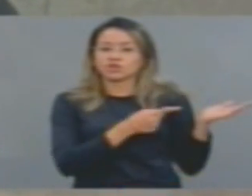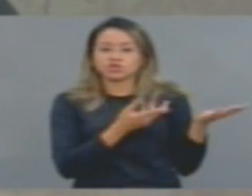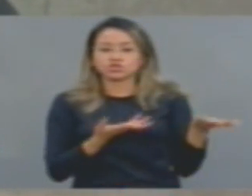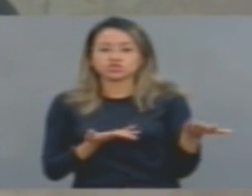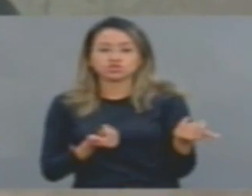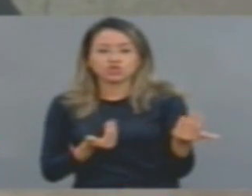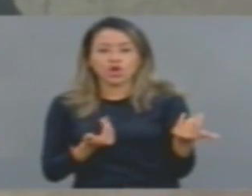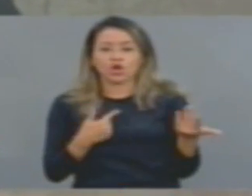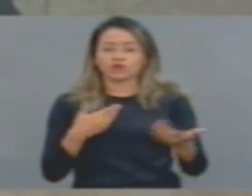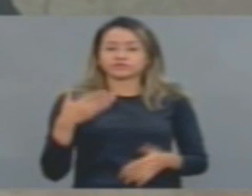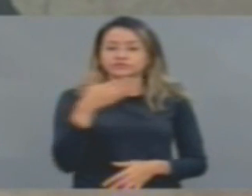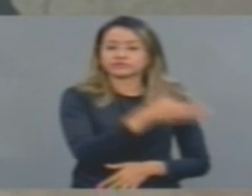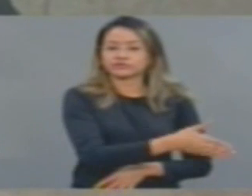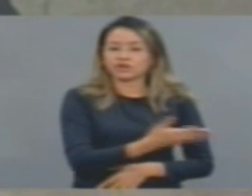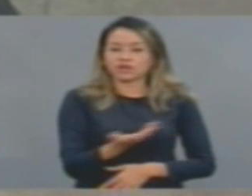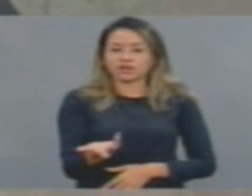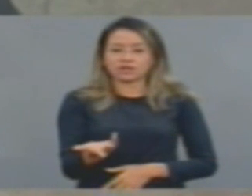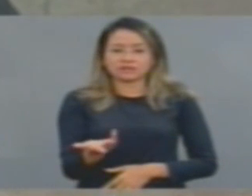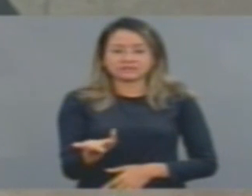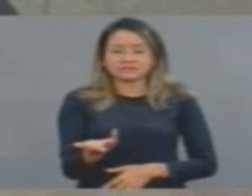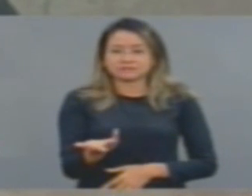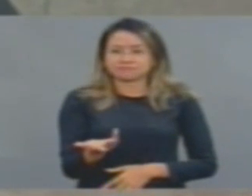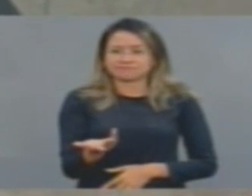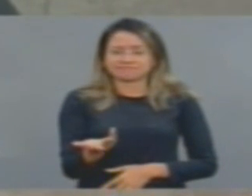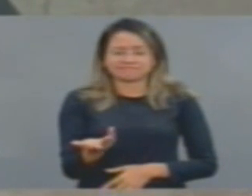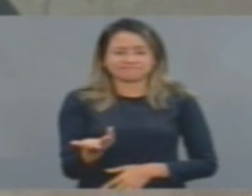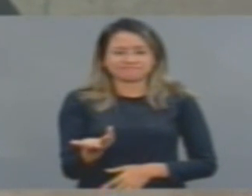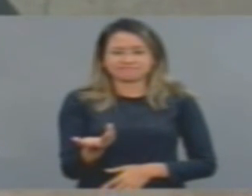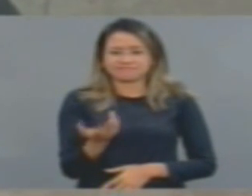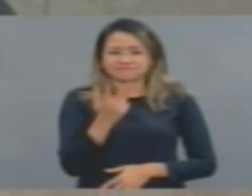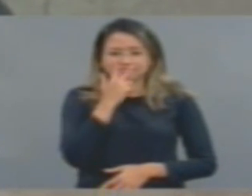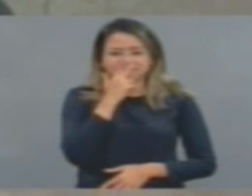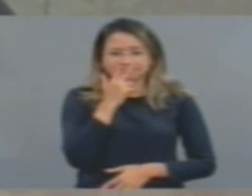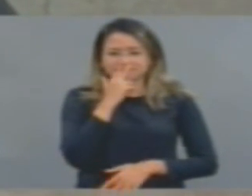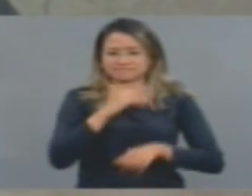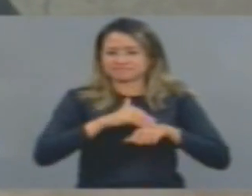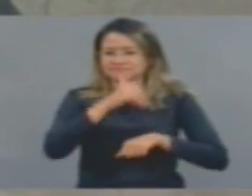que o abrigo é para, de forma,